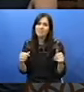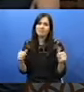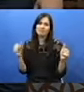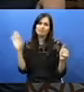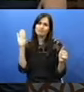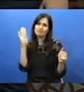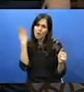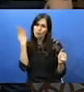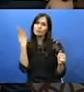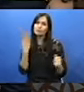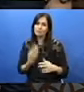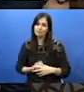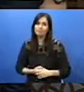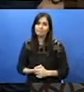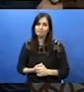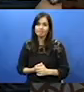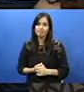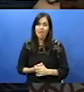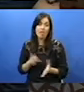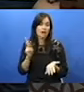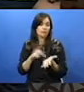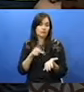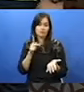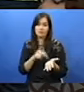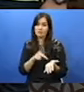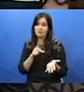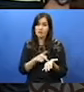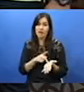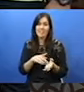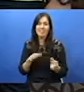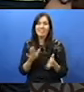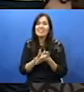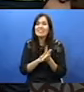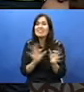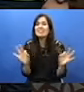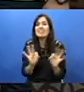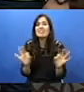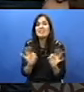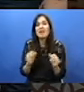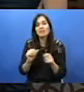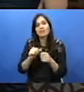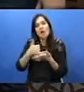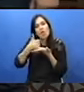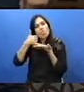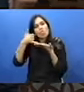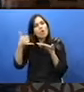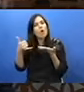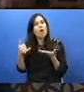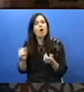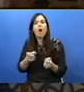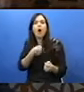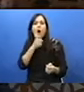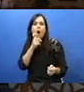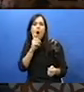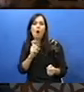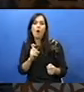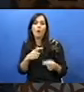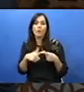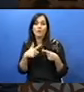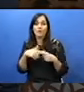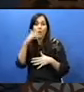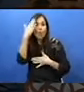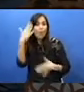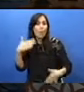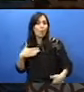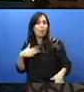enganações. Na verdade, nada delas realmente justificaria a gente usar drogas, porque a gente está fazendo mal para o nosso